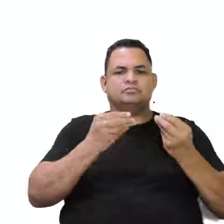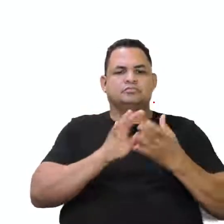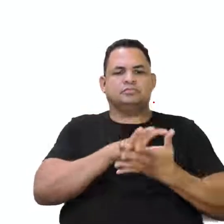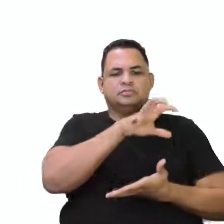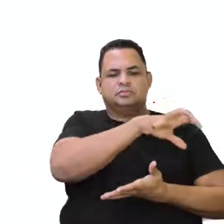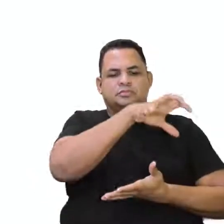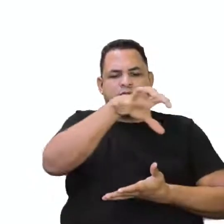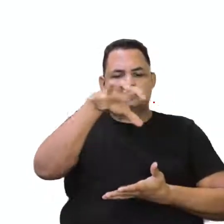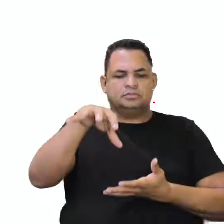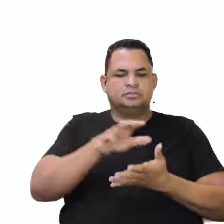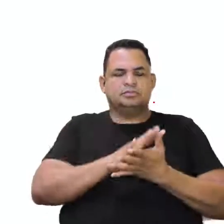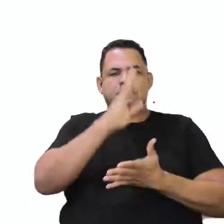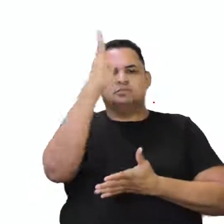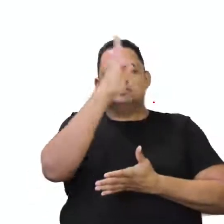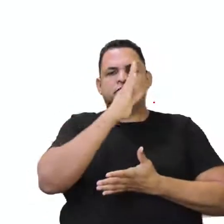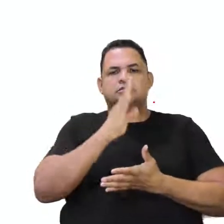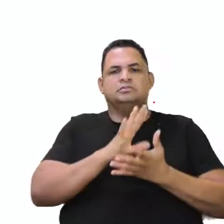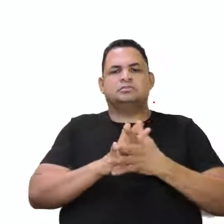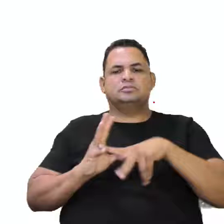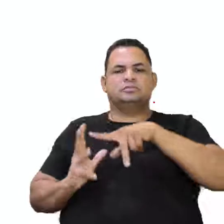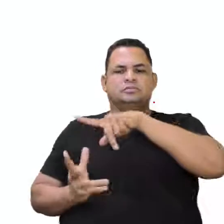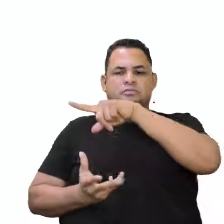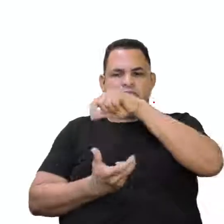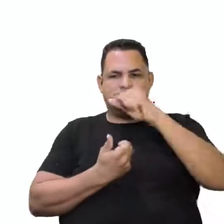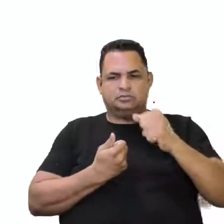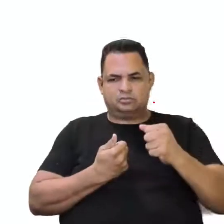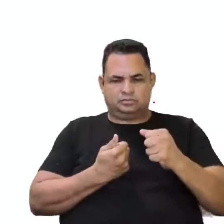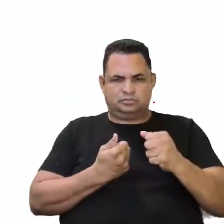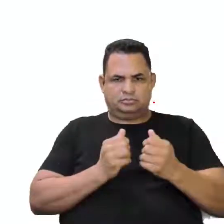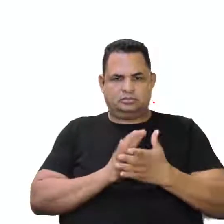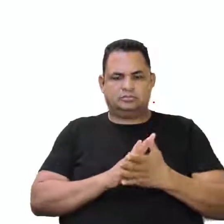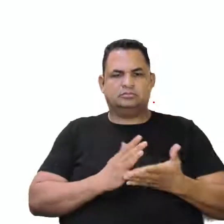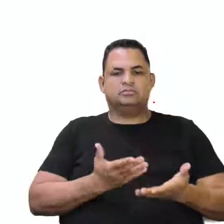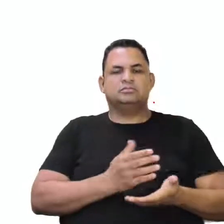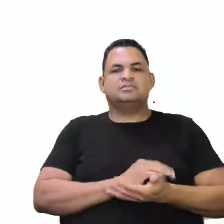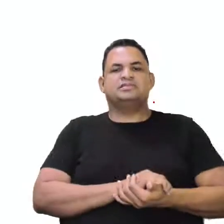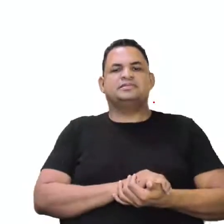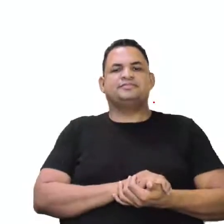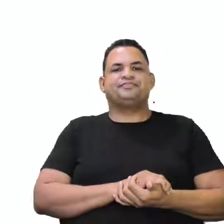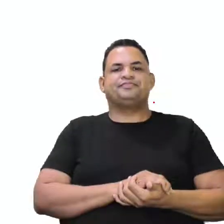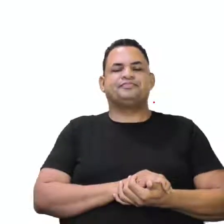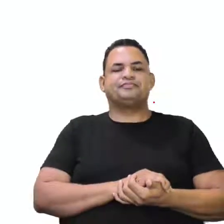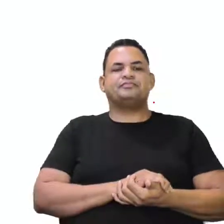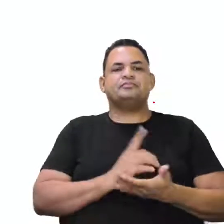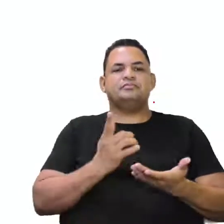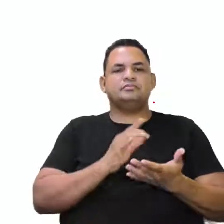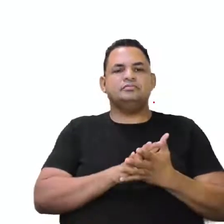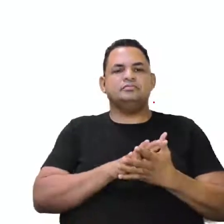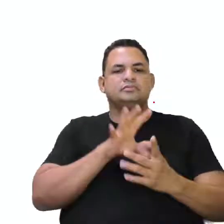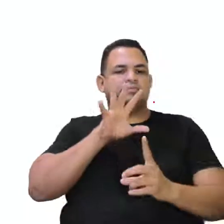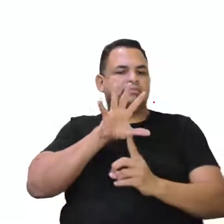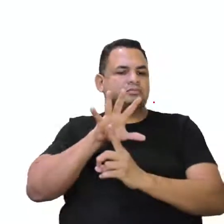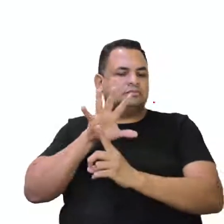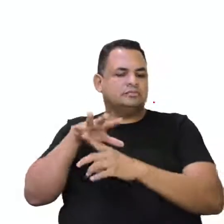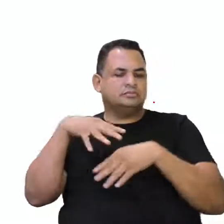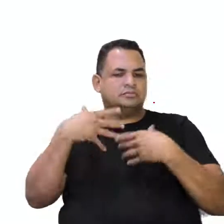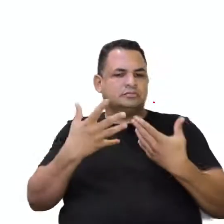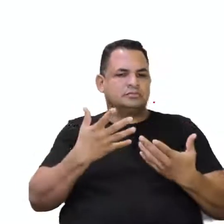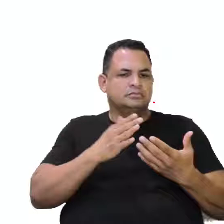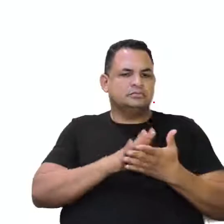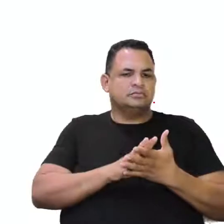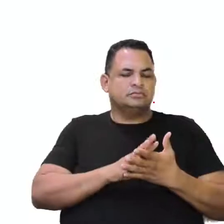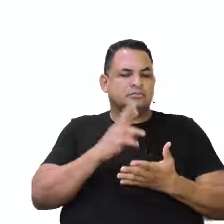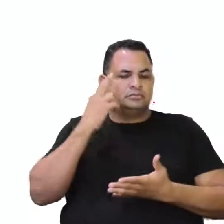os lugares, não só do Brasil, em todos os lugares do mundo, tá? E essas intervenções,